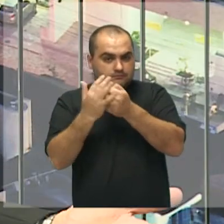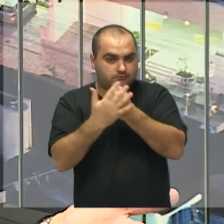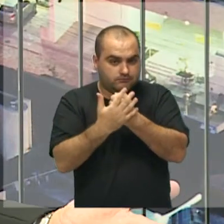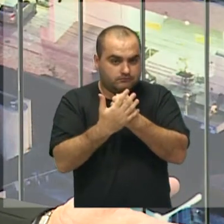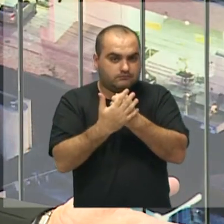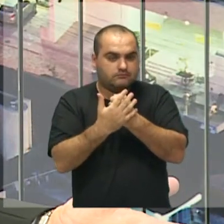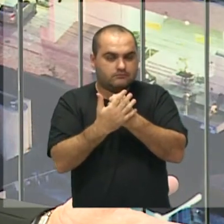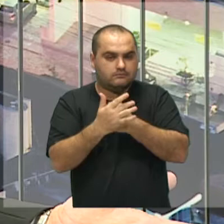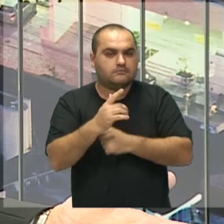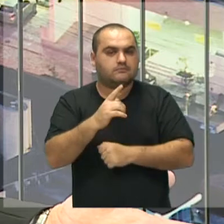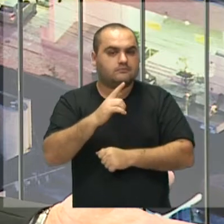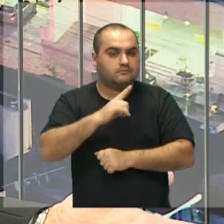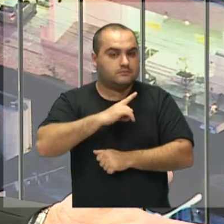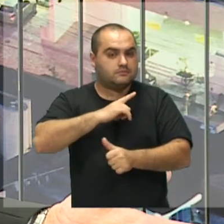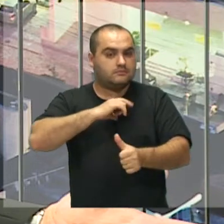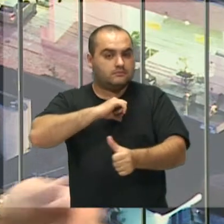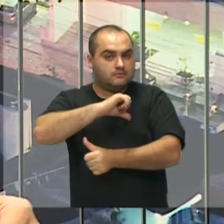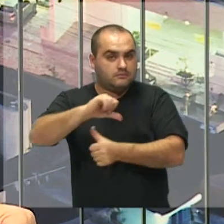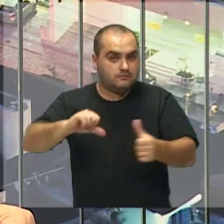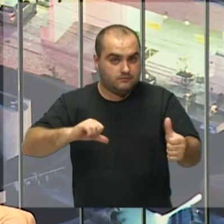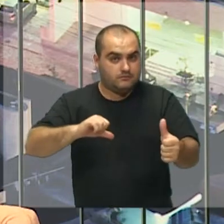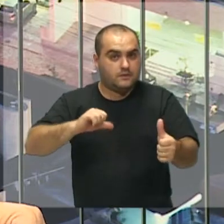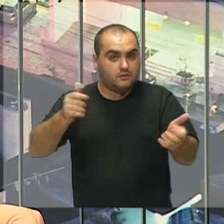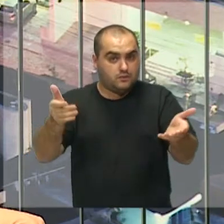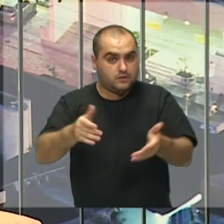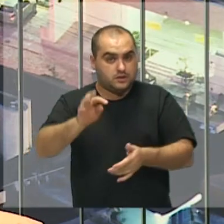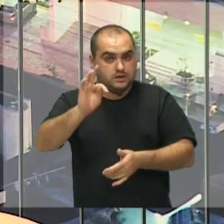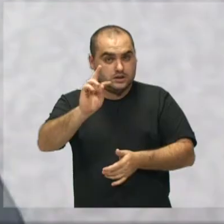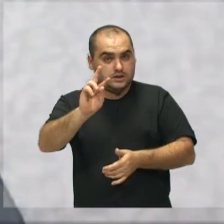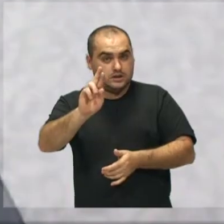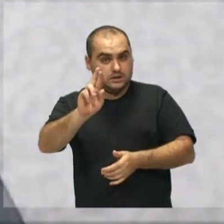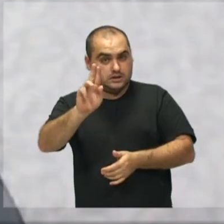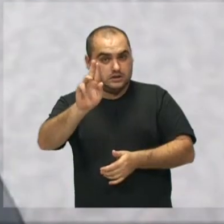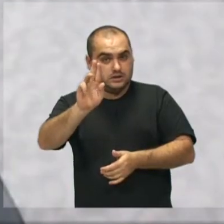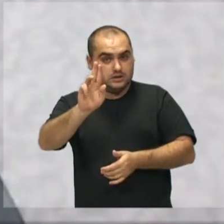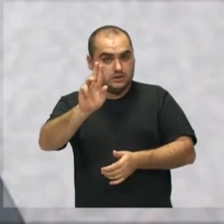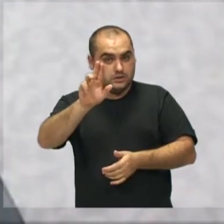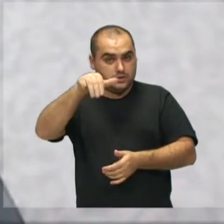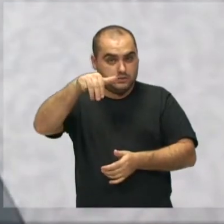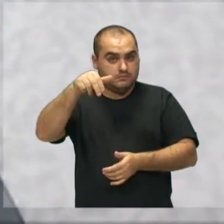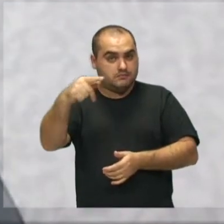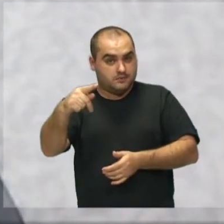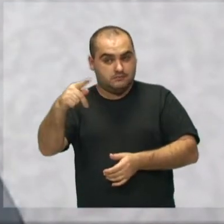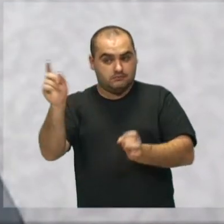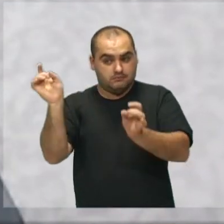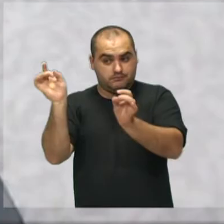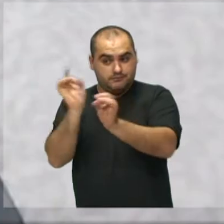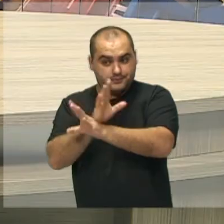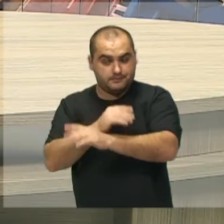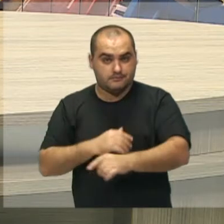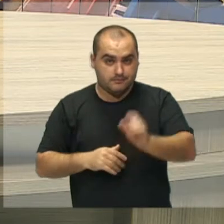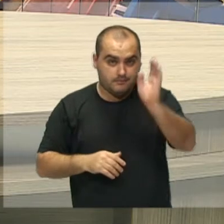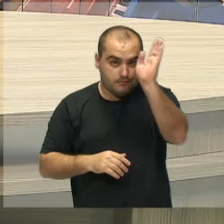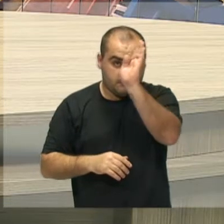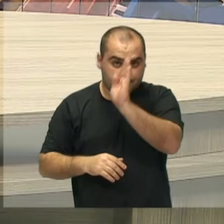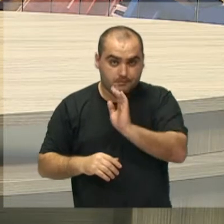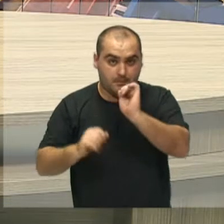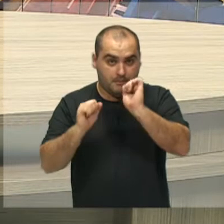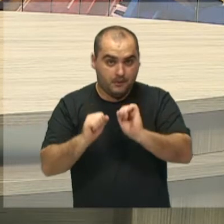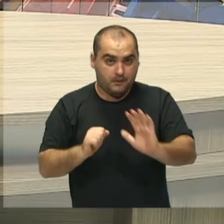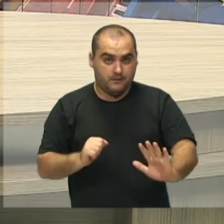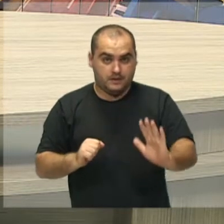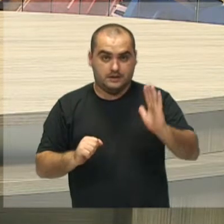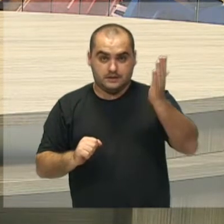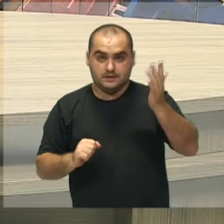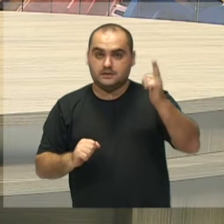o ciclo do Trump. No Brasil, esse fenômeno poderá se repetir daqui a 2 anos? Poderá haver